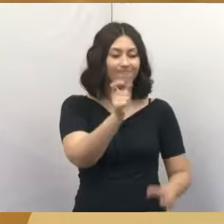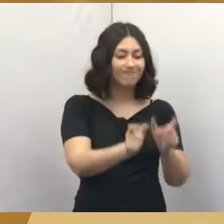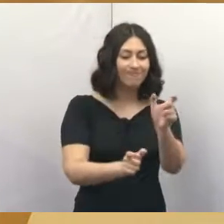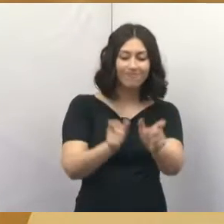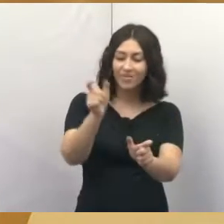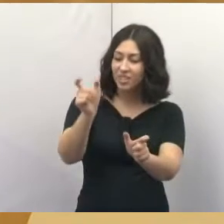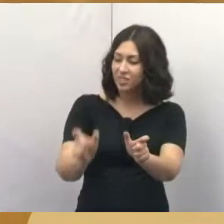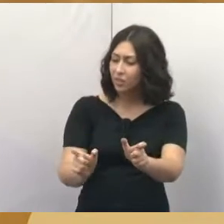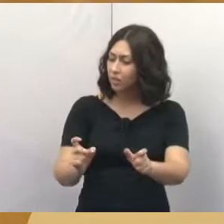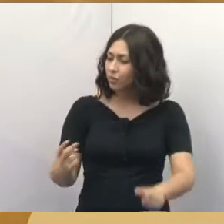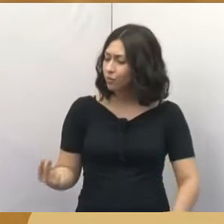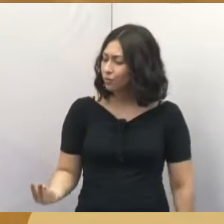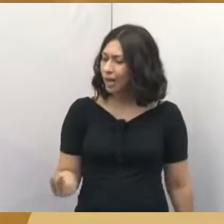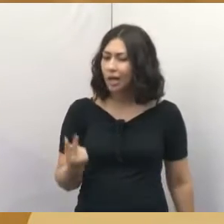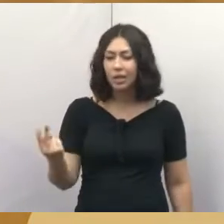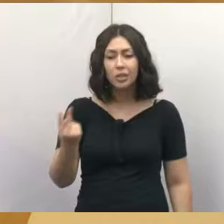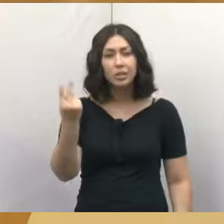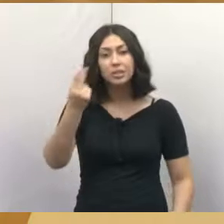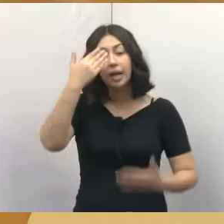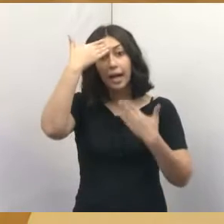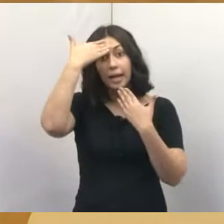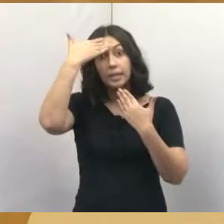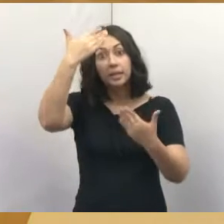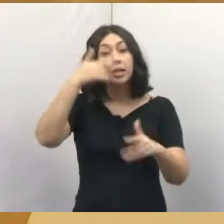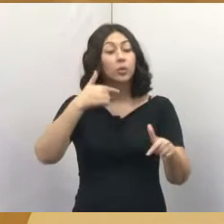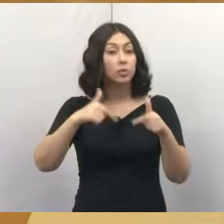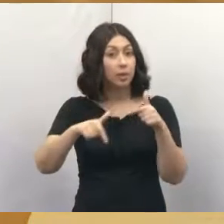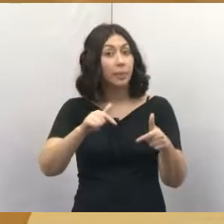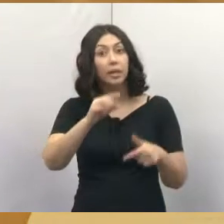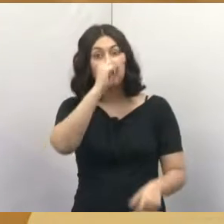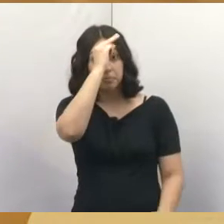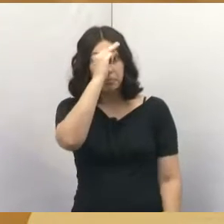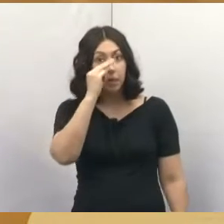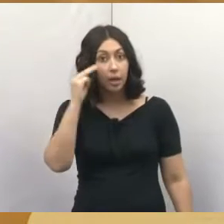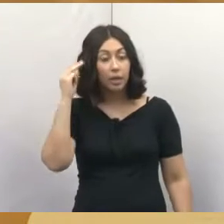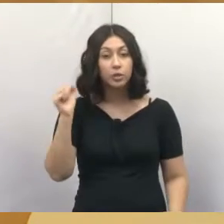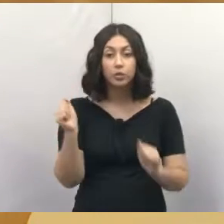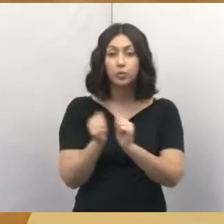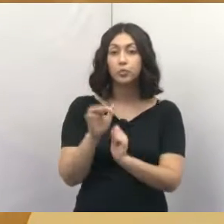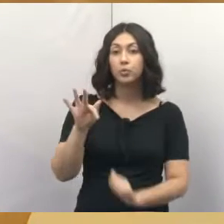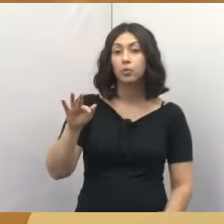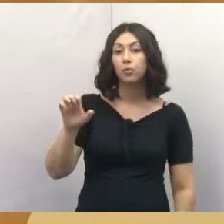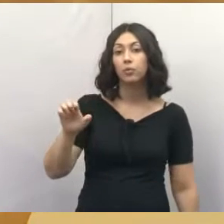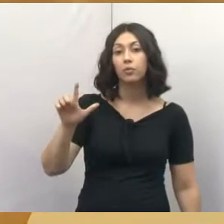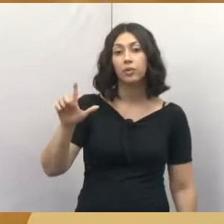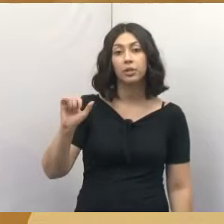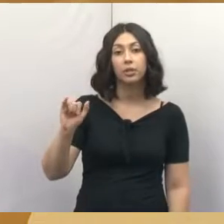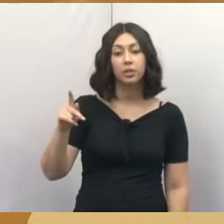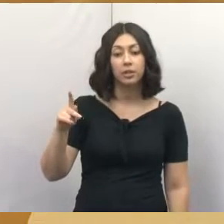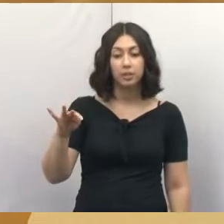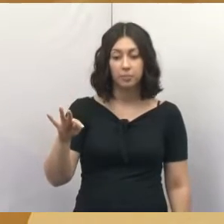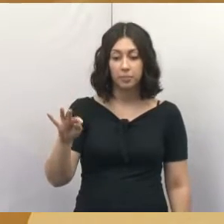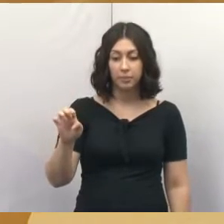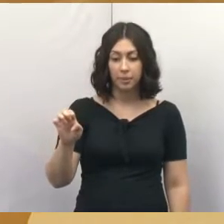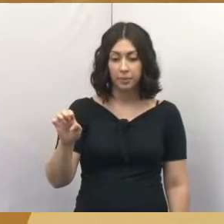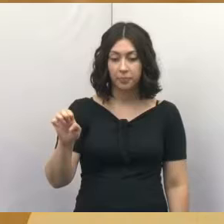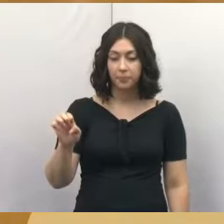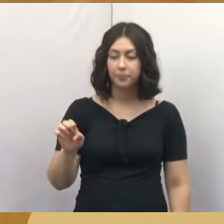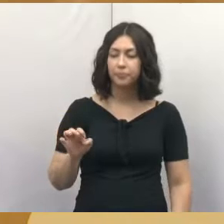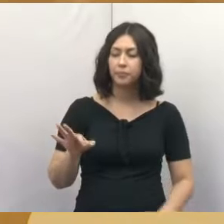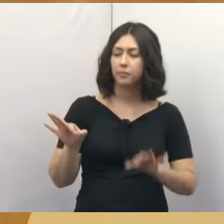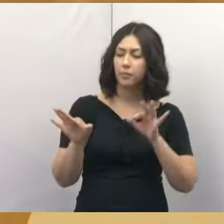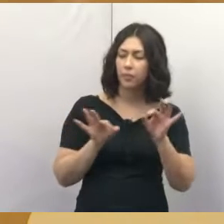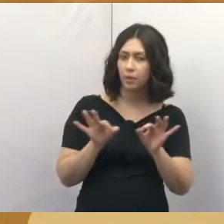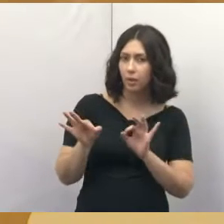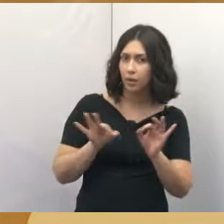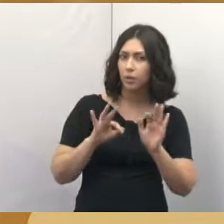ser grato aí pelo trabalho que a Maria Amélia e o Felipe, sobretudo, aí fizeram, reavaliando